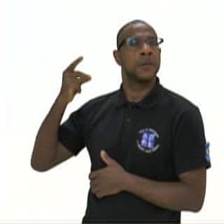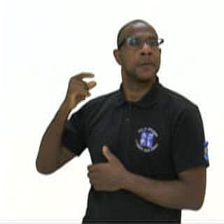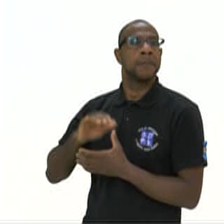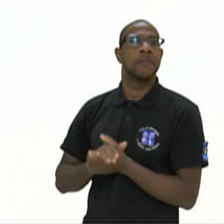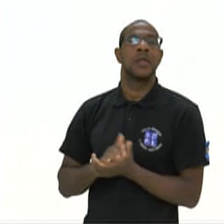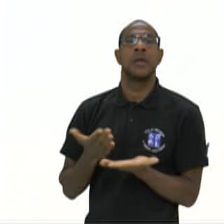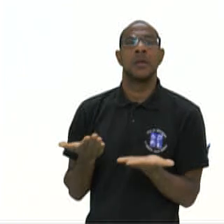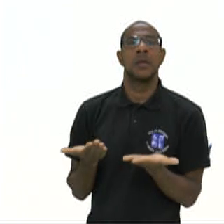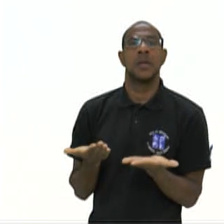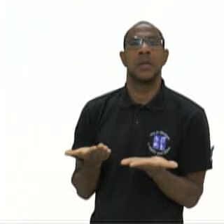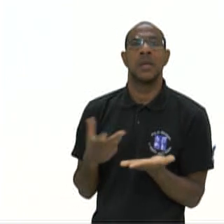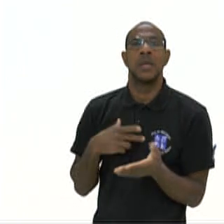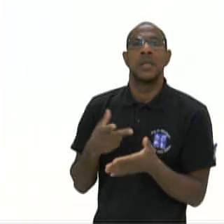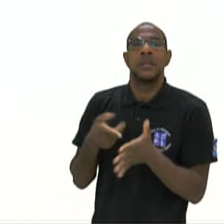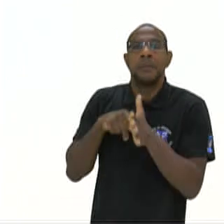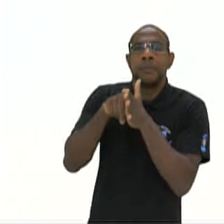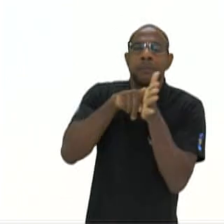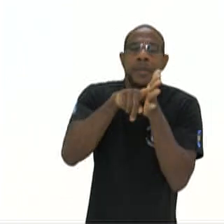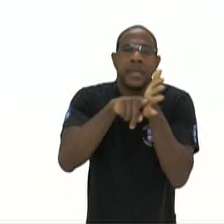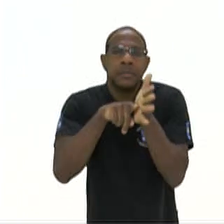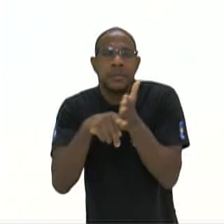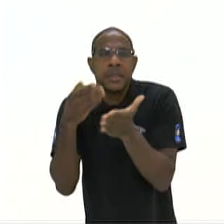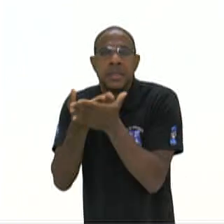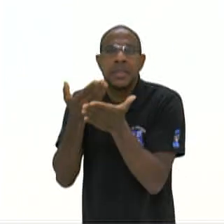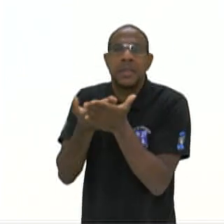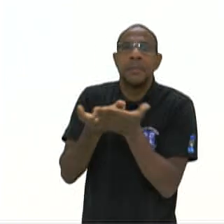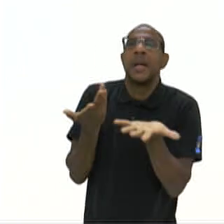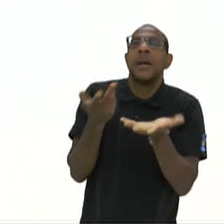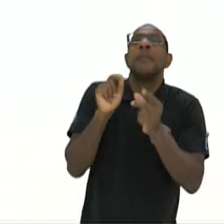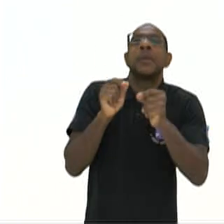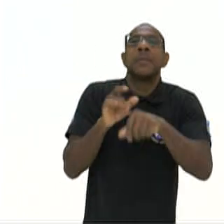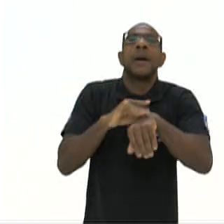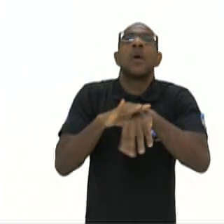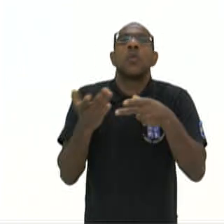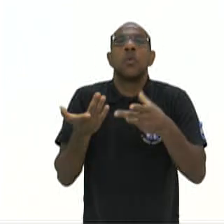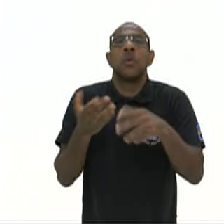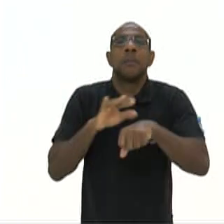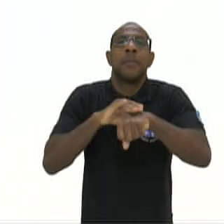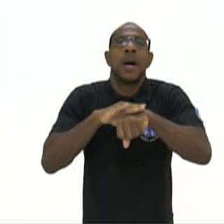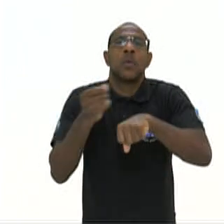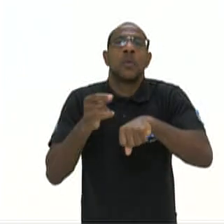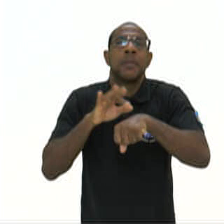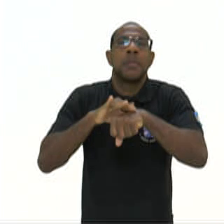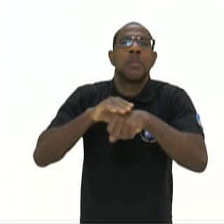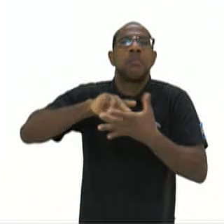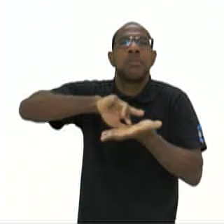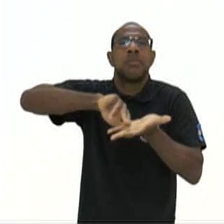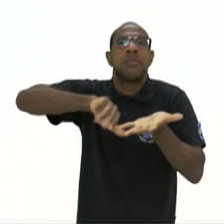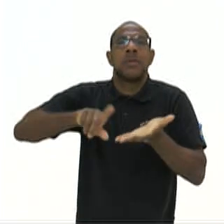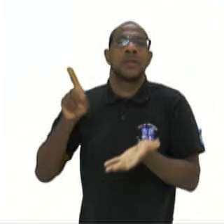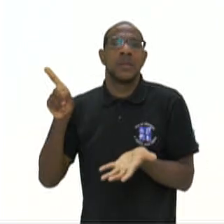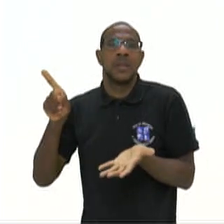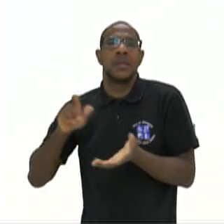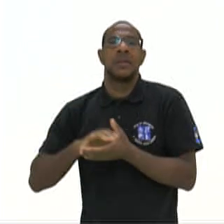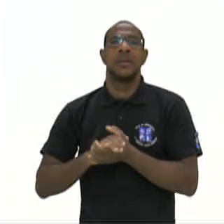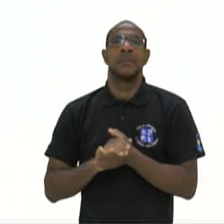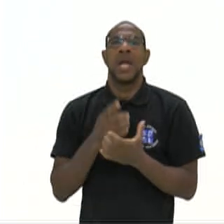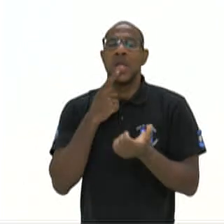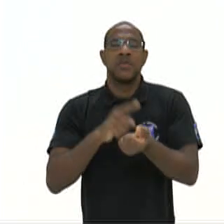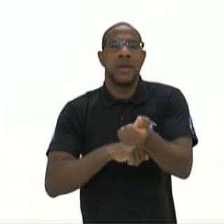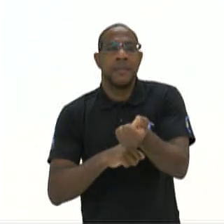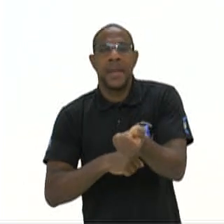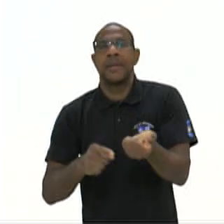buscam, né, cura para doenças como Alzheimer, diabetes, infarto. Porém, né, muitas vezes, né,